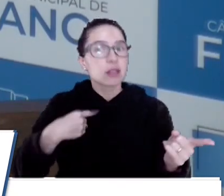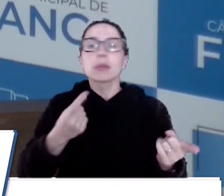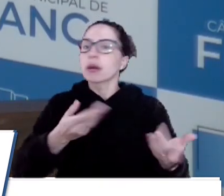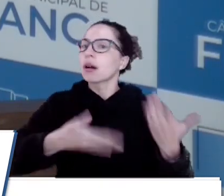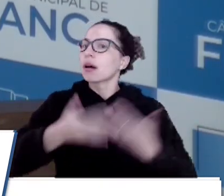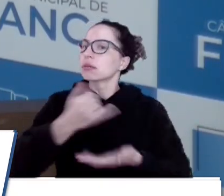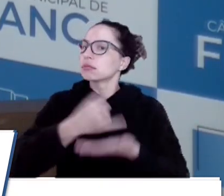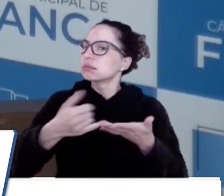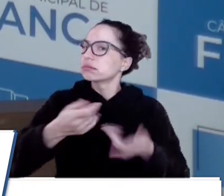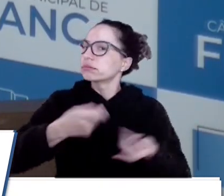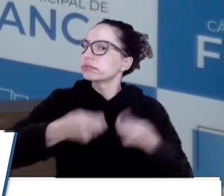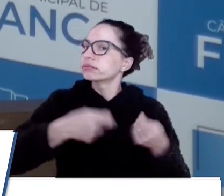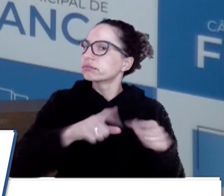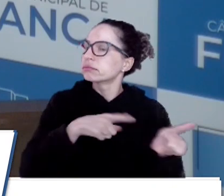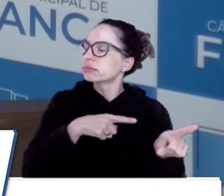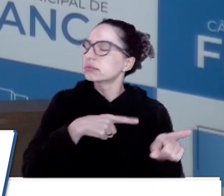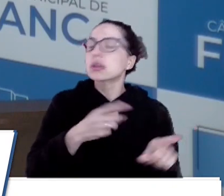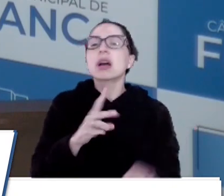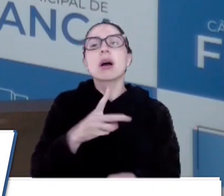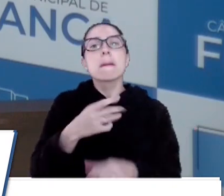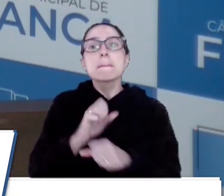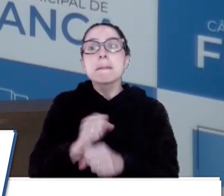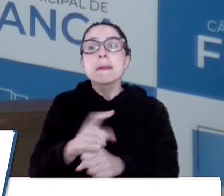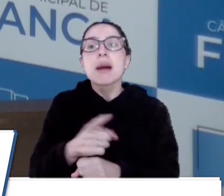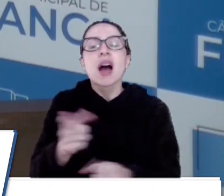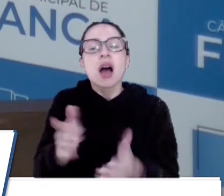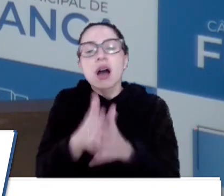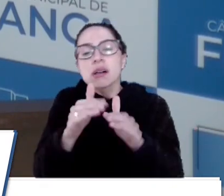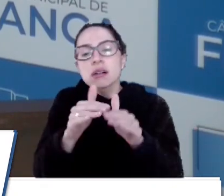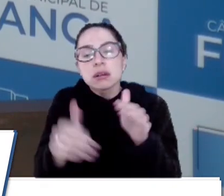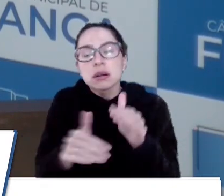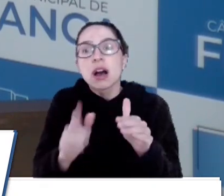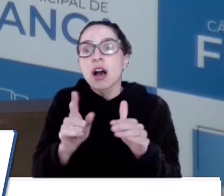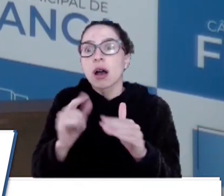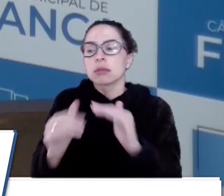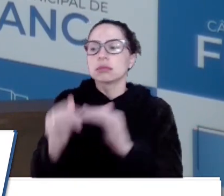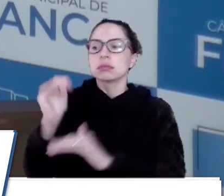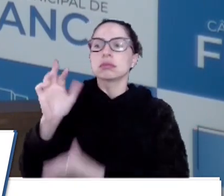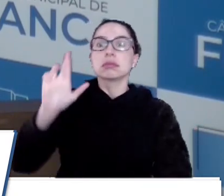que, que eu penso? Para de ir atrás dos pintinhos, vai atrás da galinha.